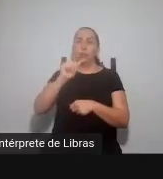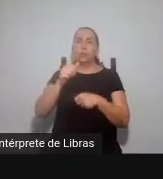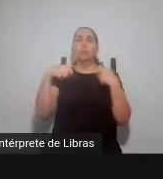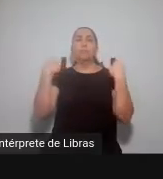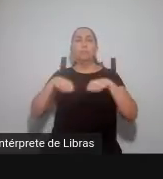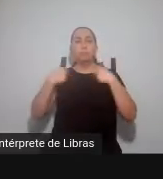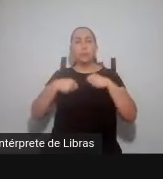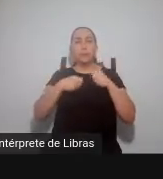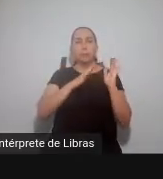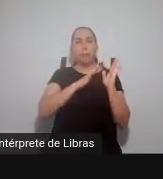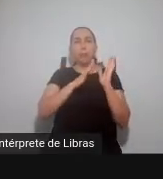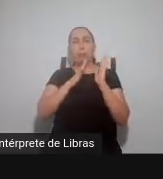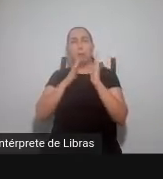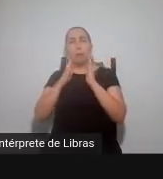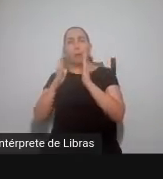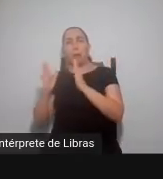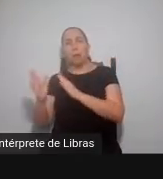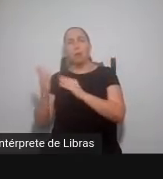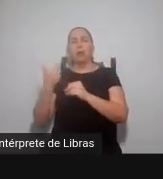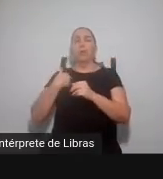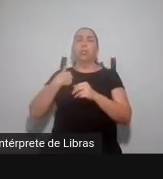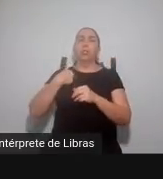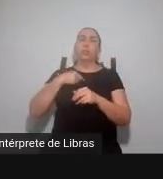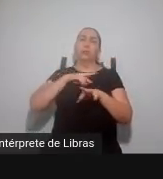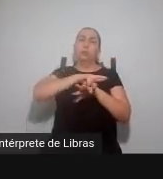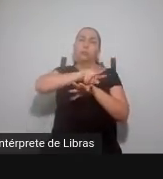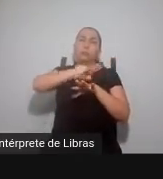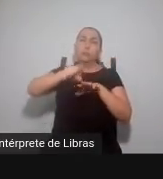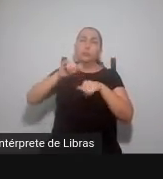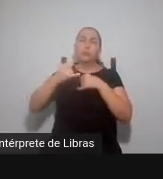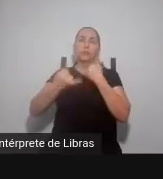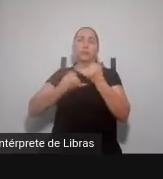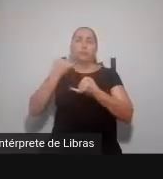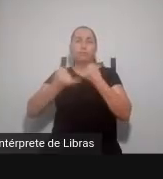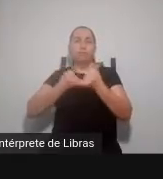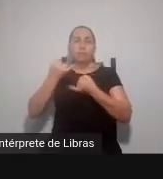e um diálogo com a cidade e espaços formativos.